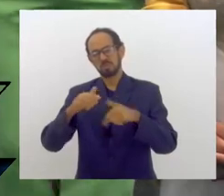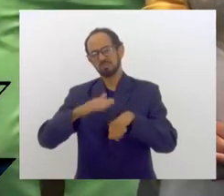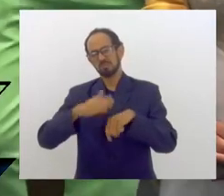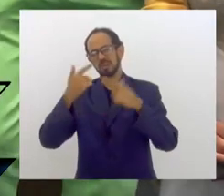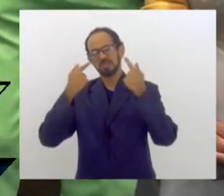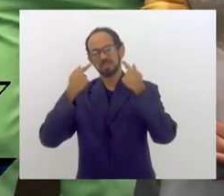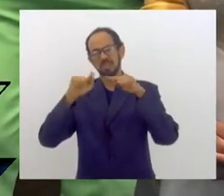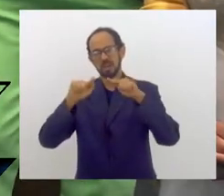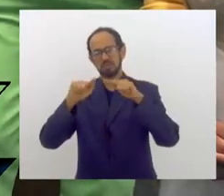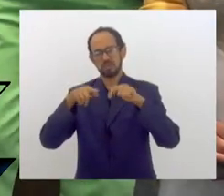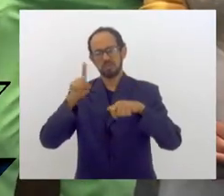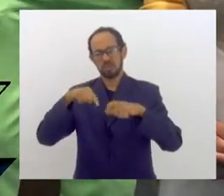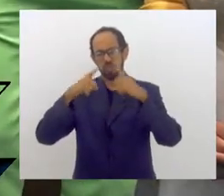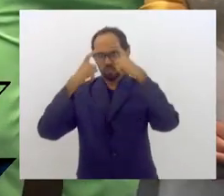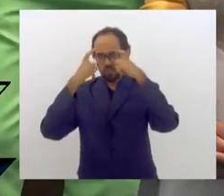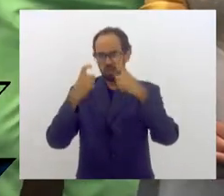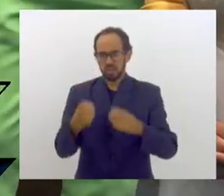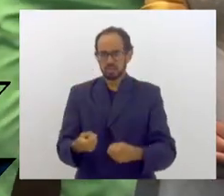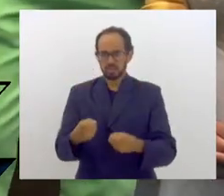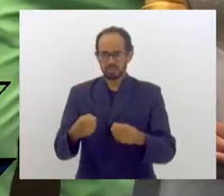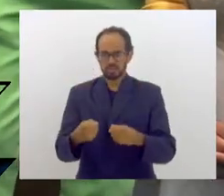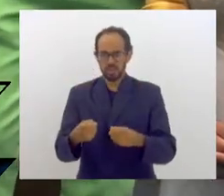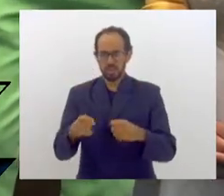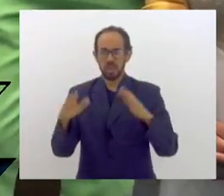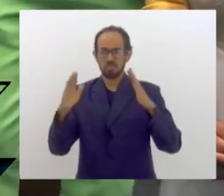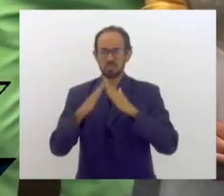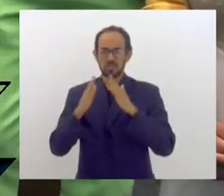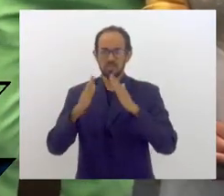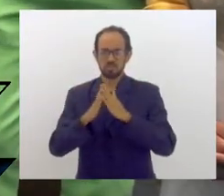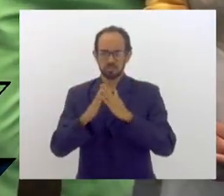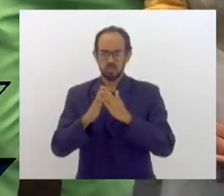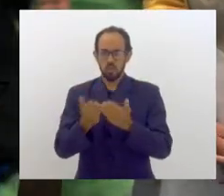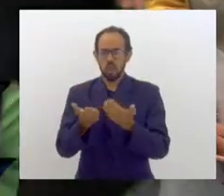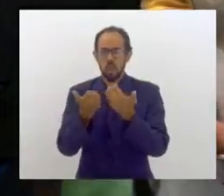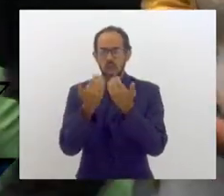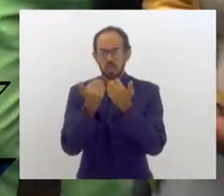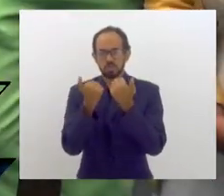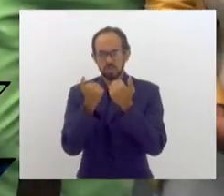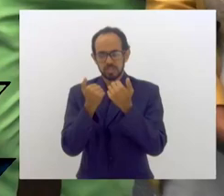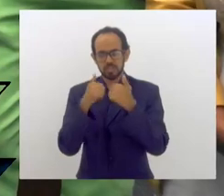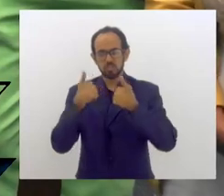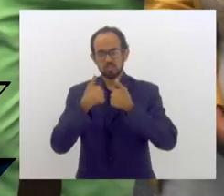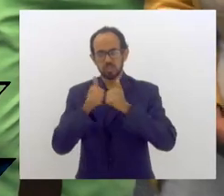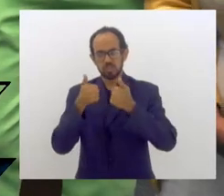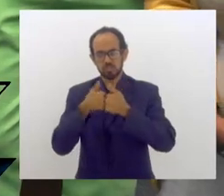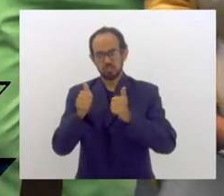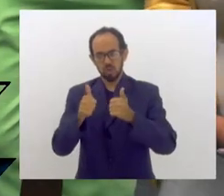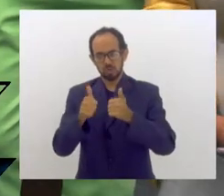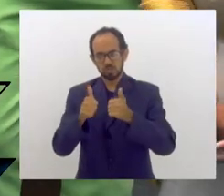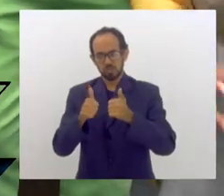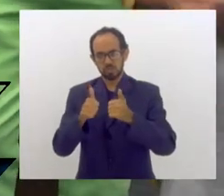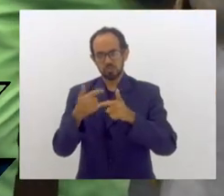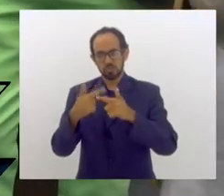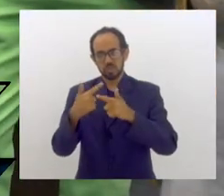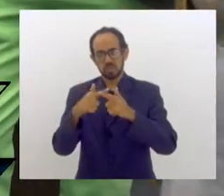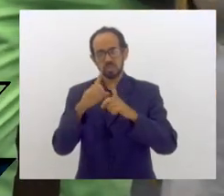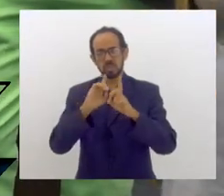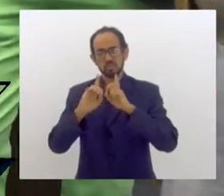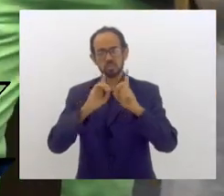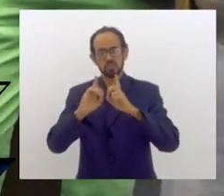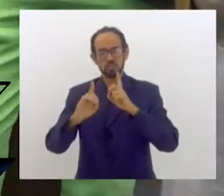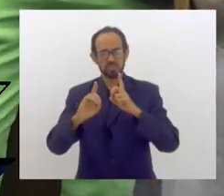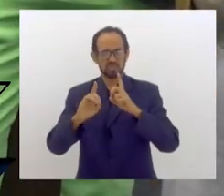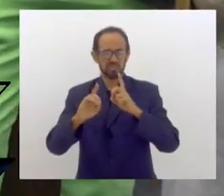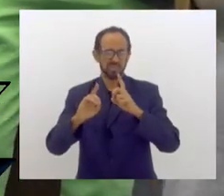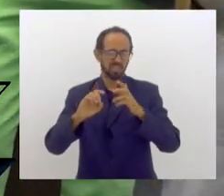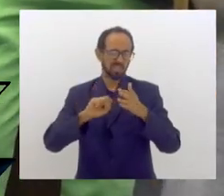né? Violência, habitação, alimentação, transporte. Ficamos aqui discutindo, cada um empatando